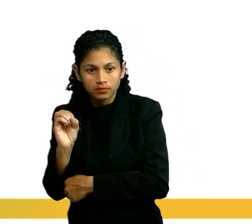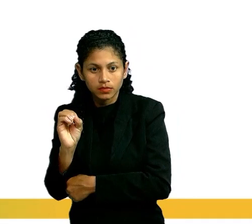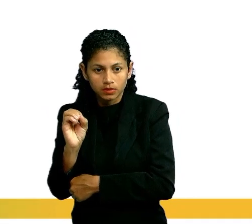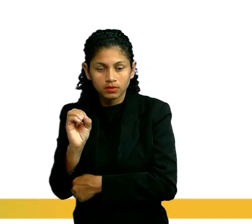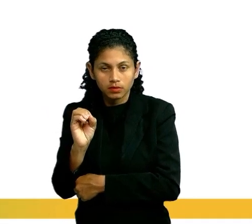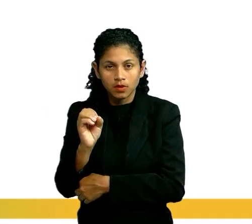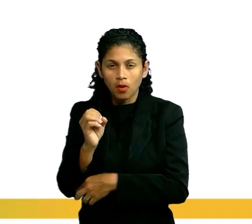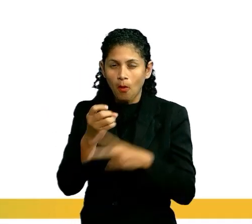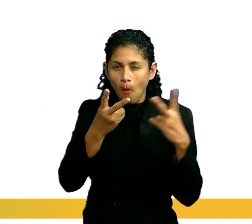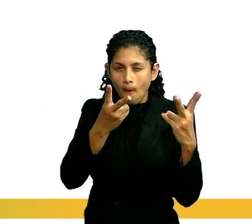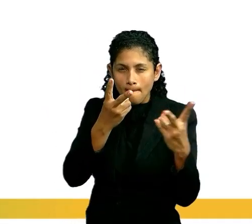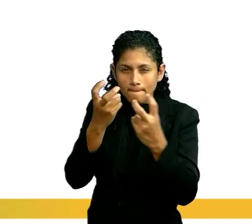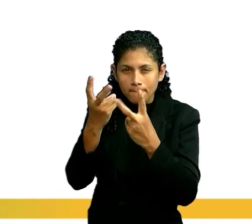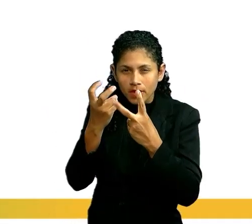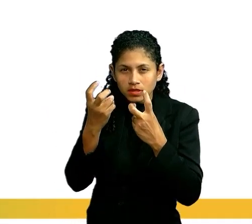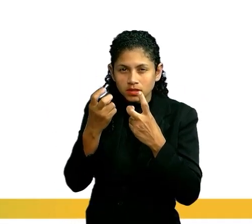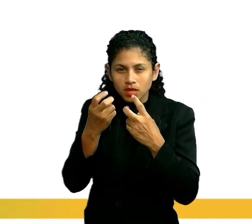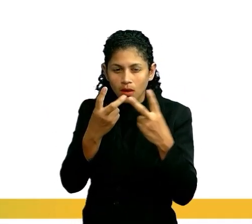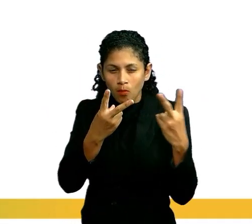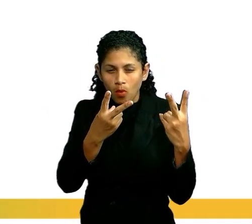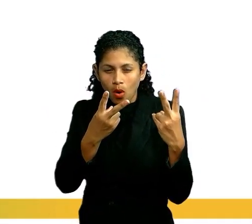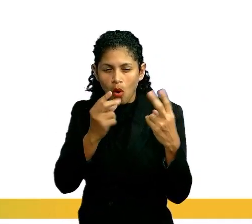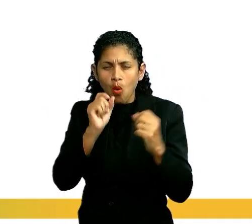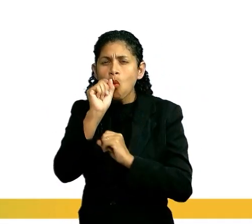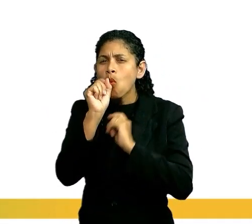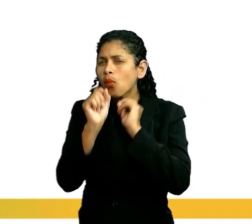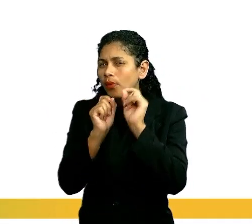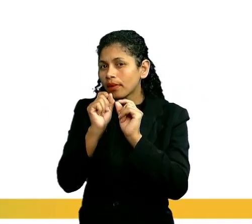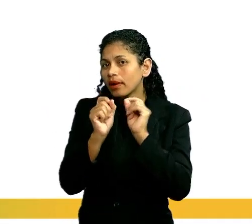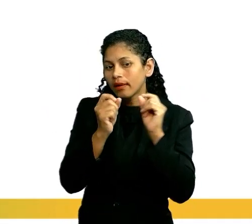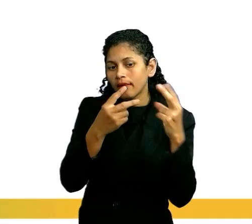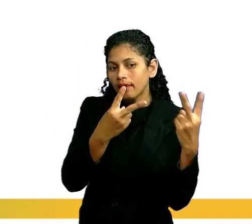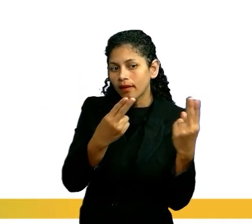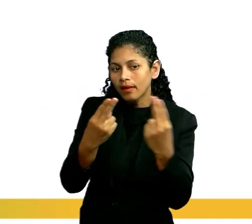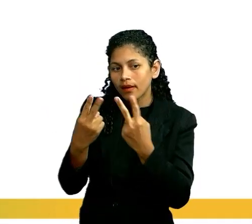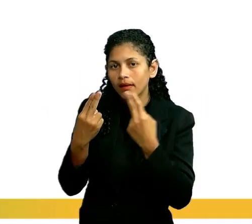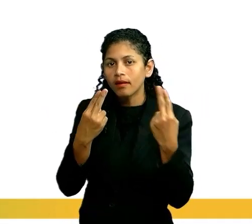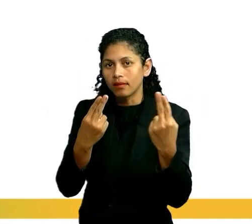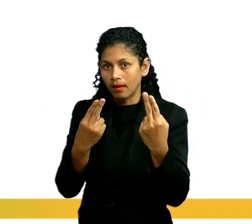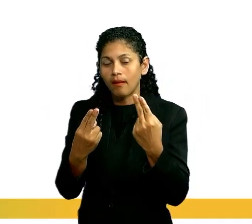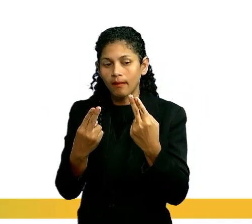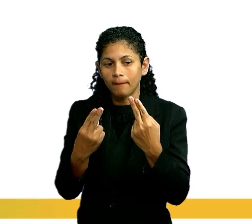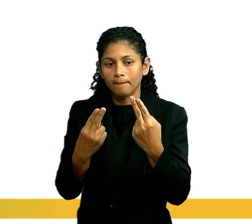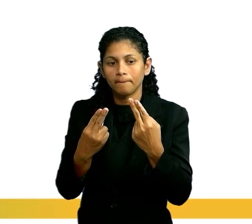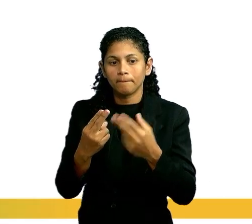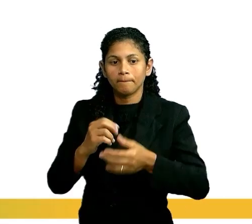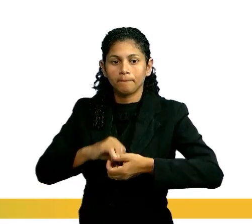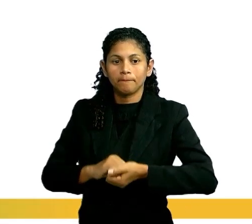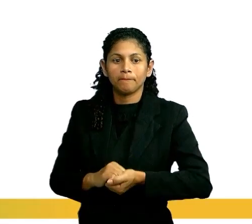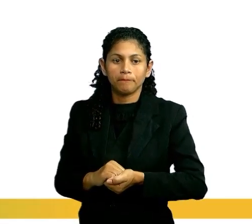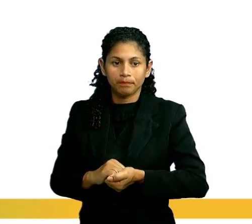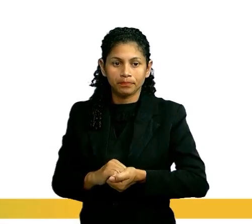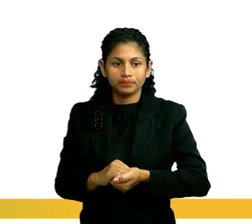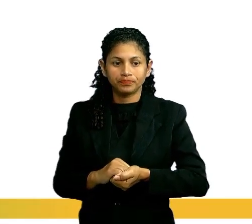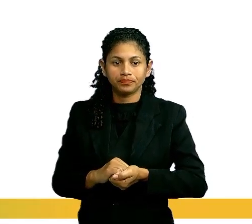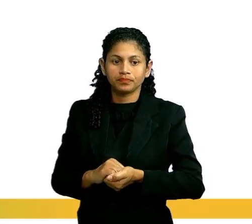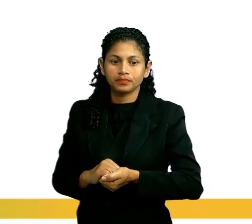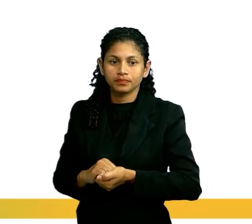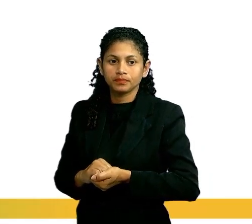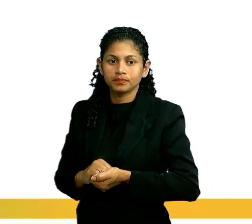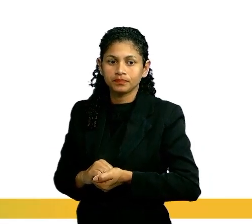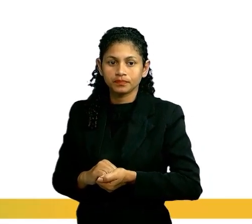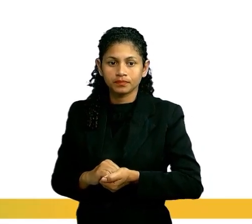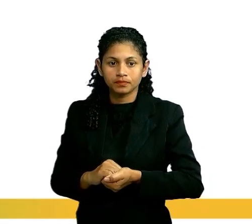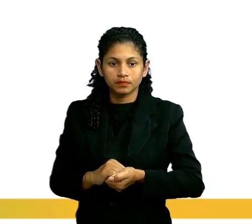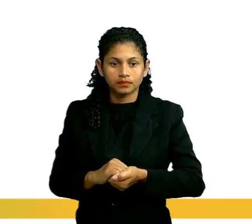de 45 são iguais, tá? E a tangente de 30 é a raiz de 3 sobre 3, a tangente de 45 é